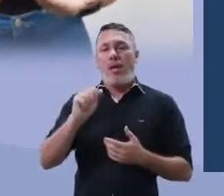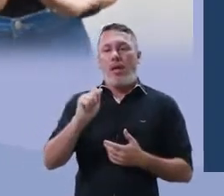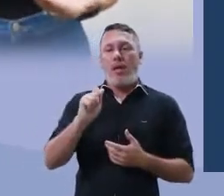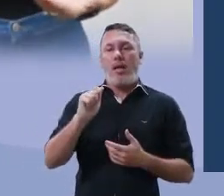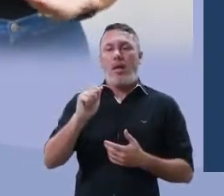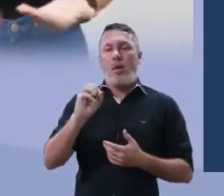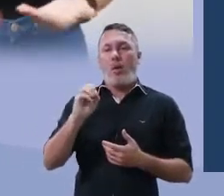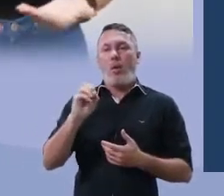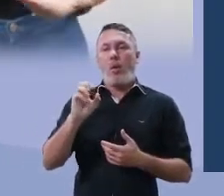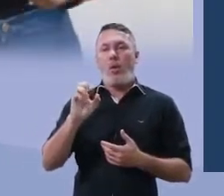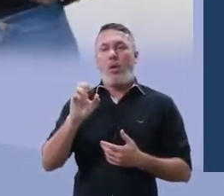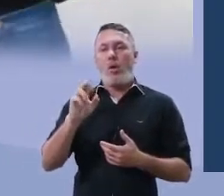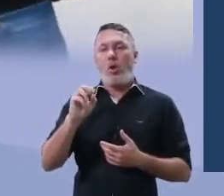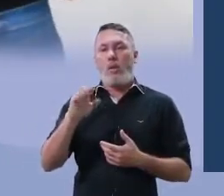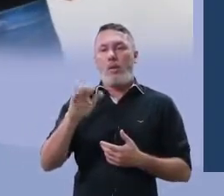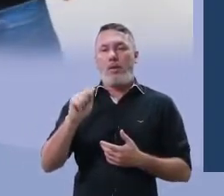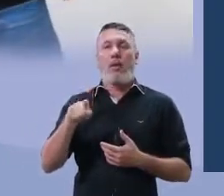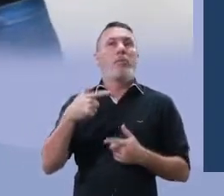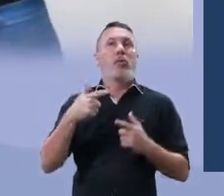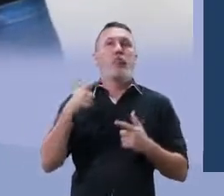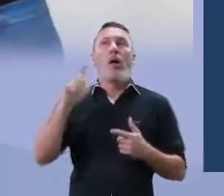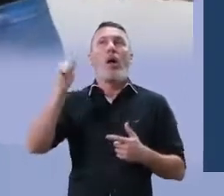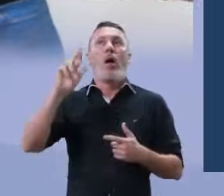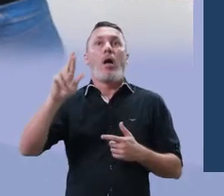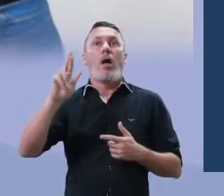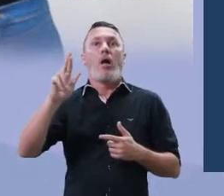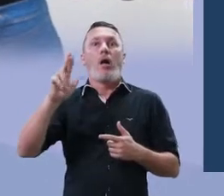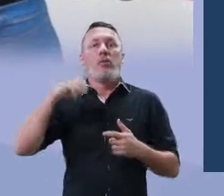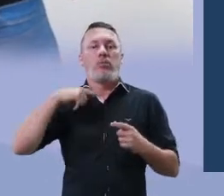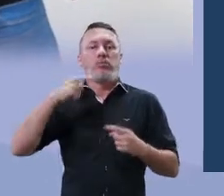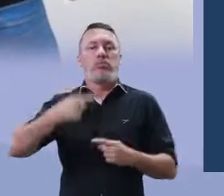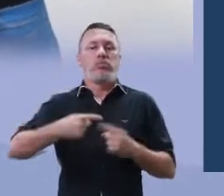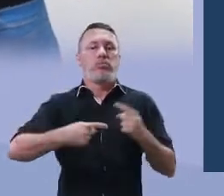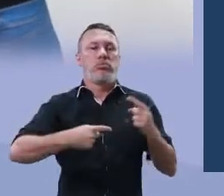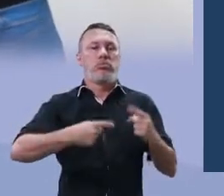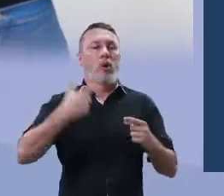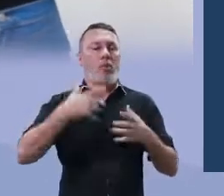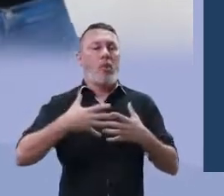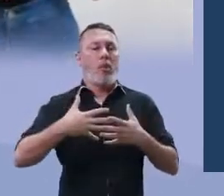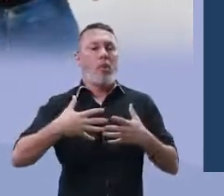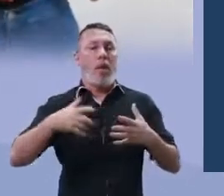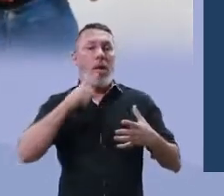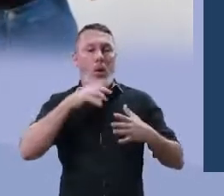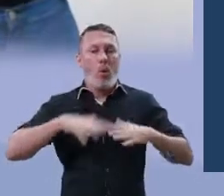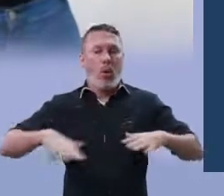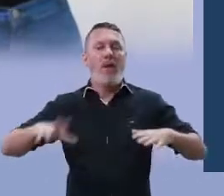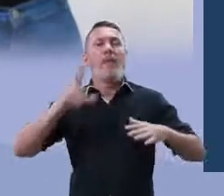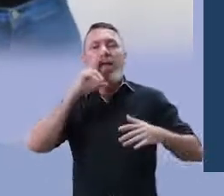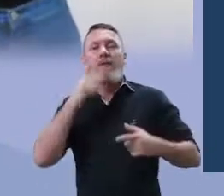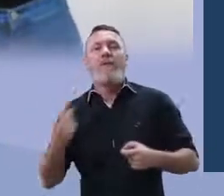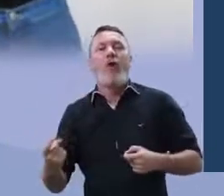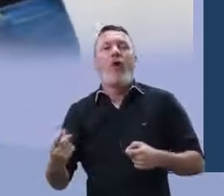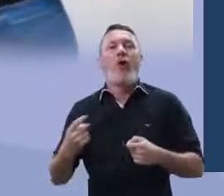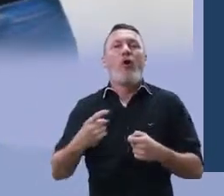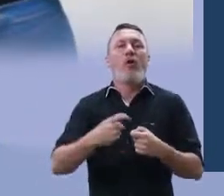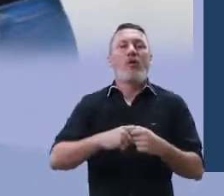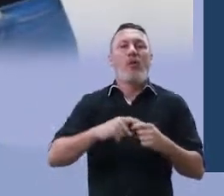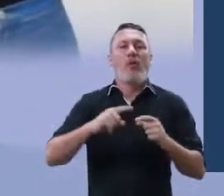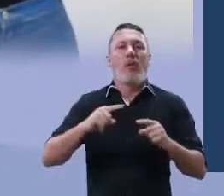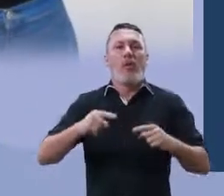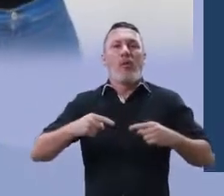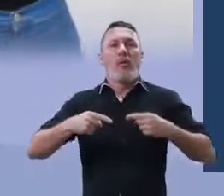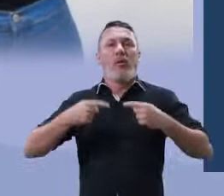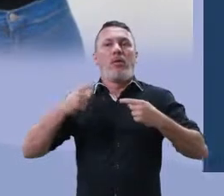que são anaeróbicas. Por quê? Não tem mais oxigênio dissolvido, elas começam então a se proliferar naquele local para fazer